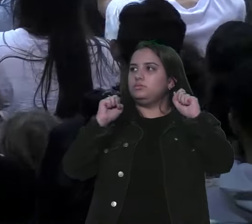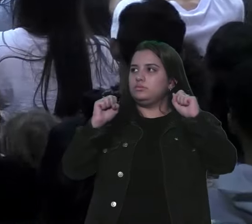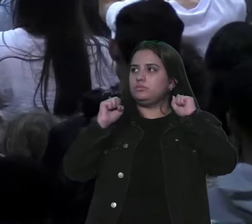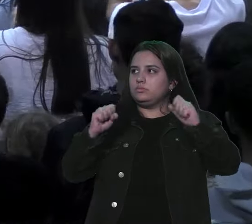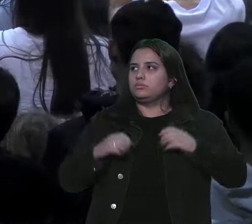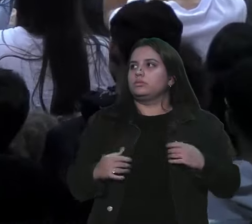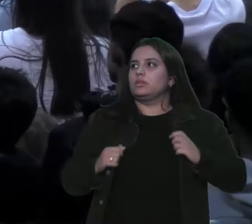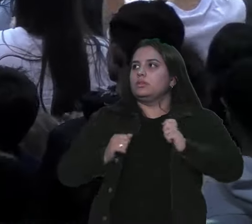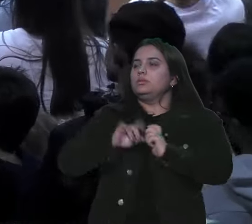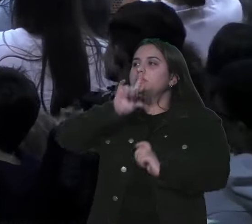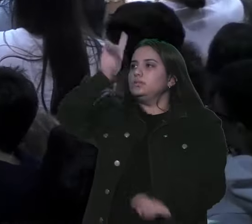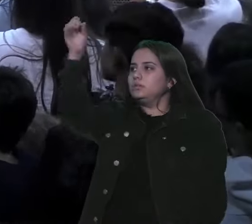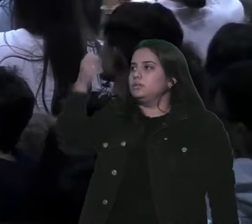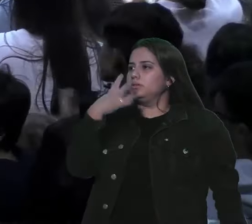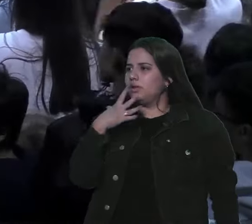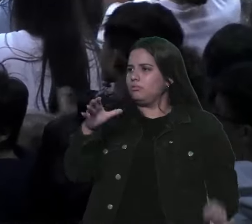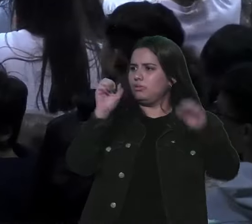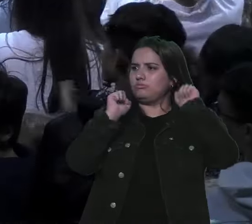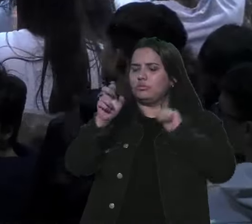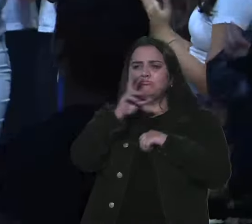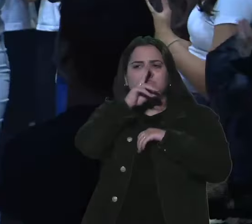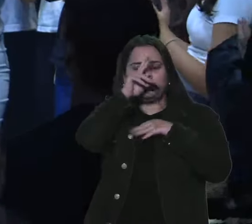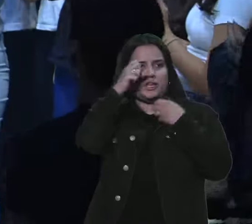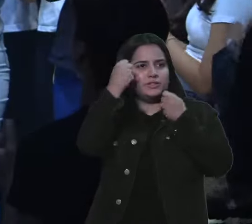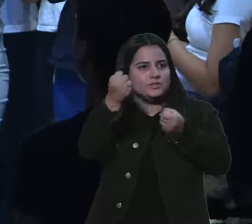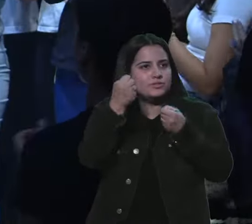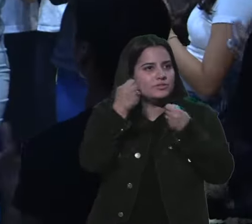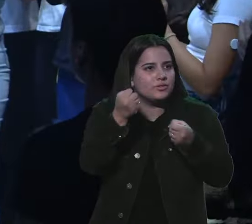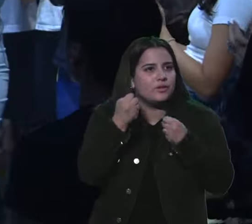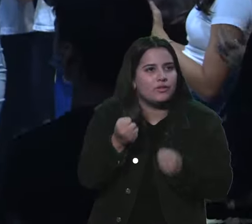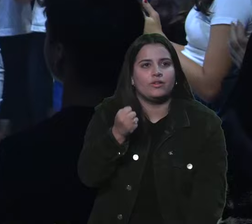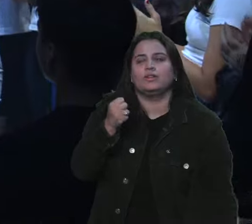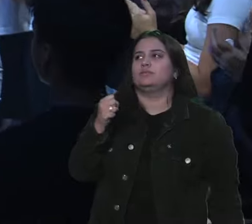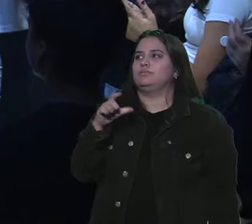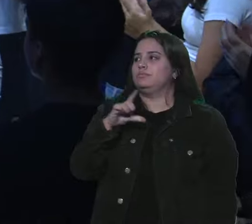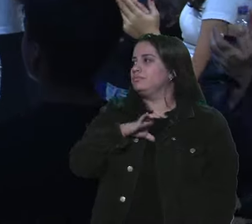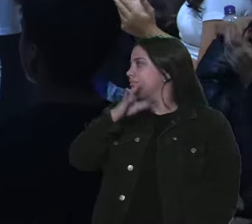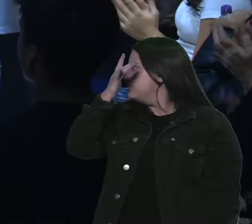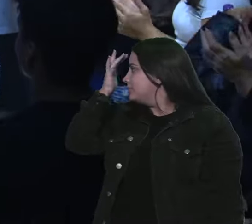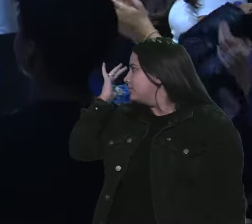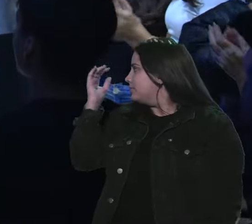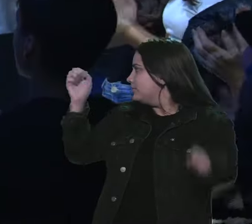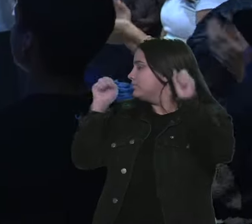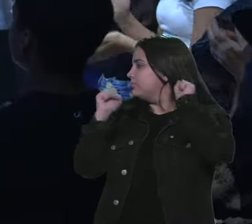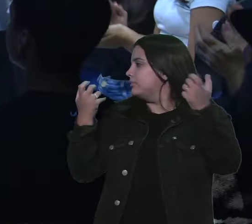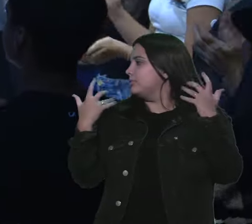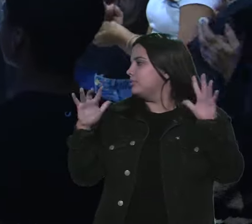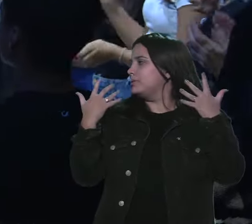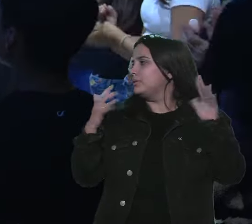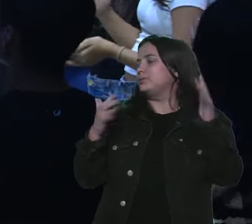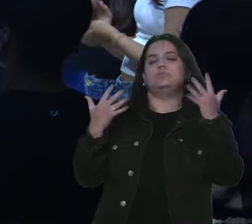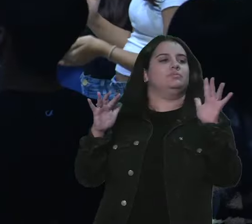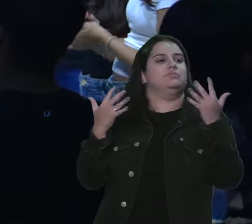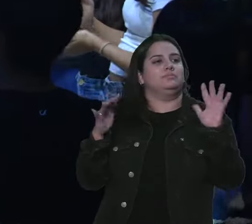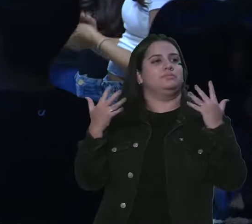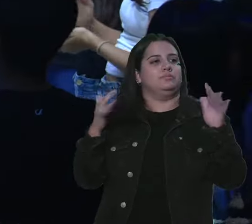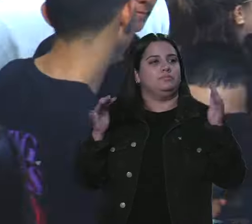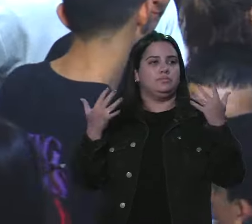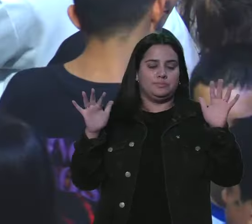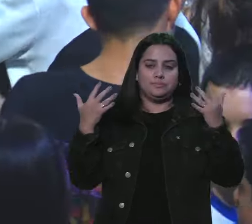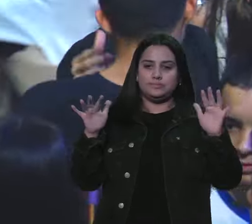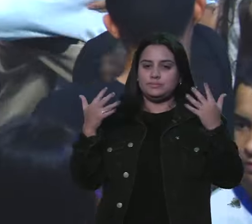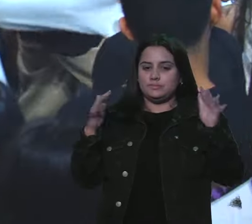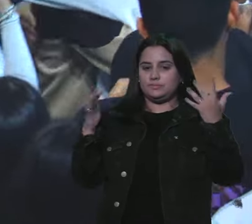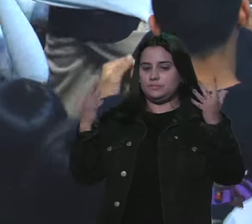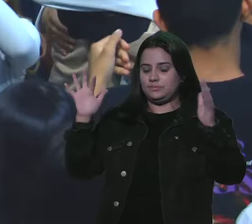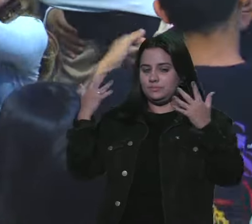Deus é bom. Mais alto. Teve gente que foi salva, curada. Pessoas que encostaram em Jesus